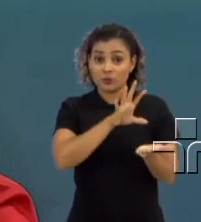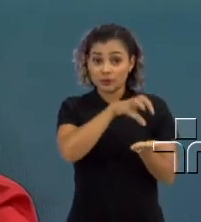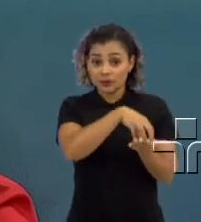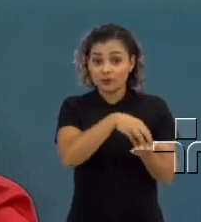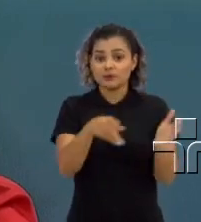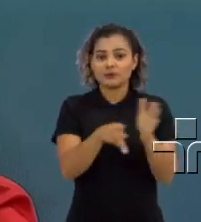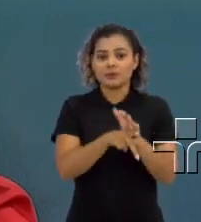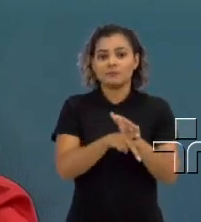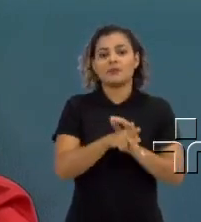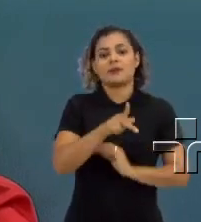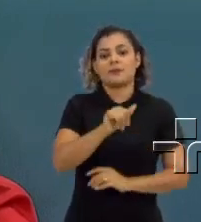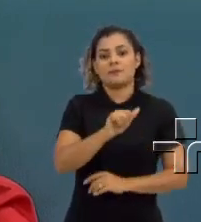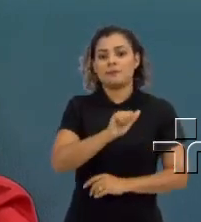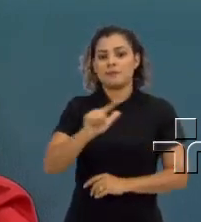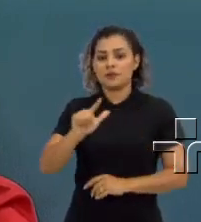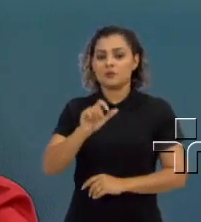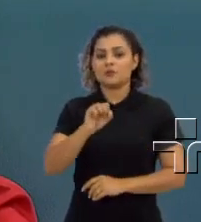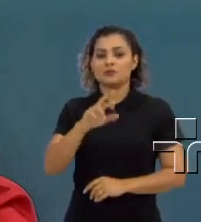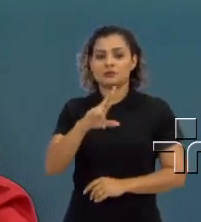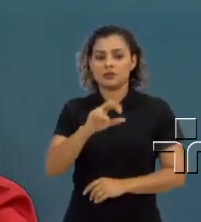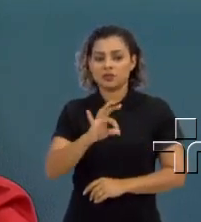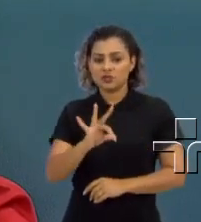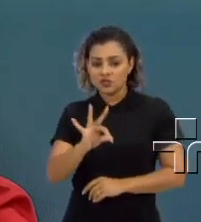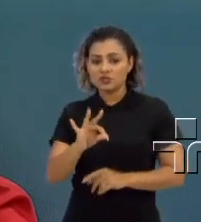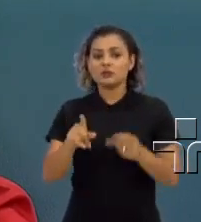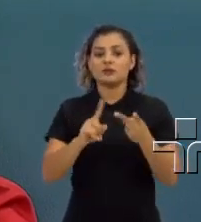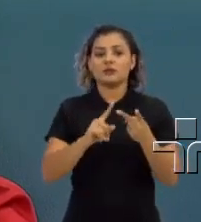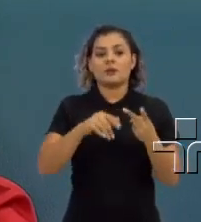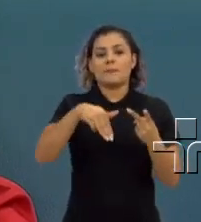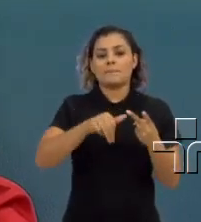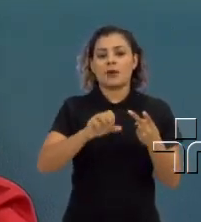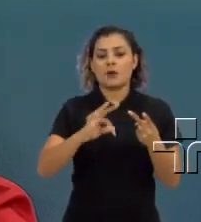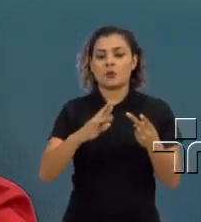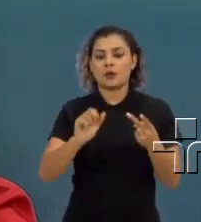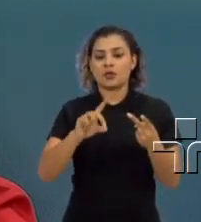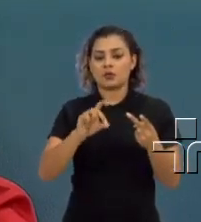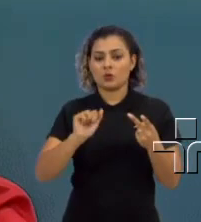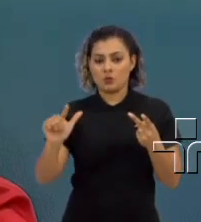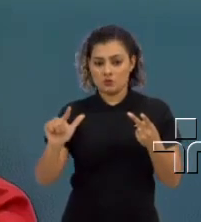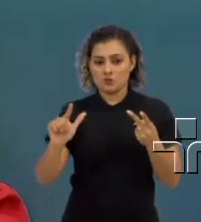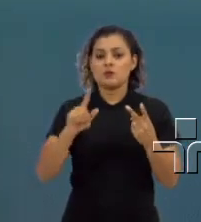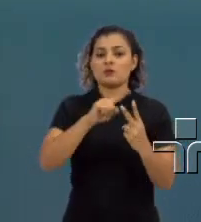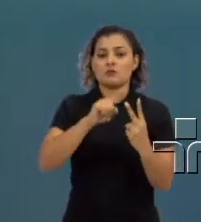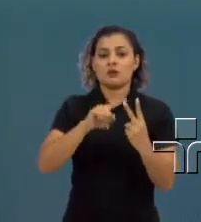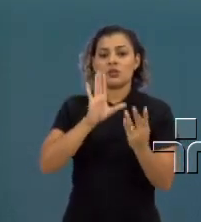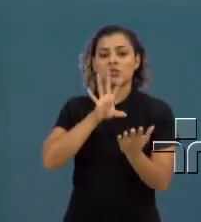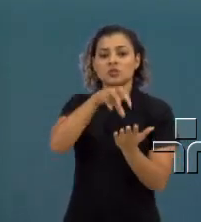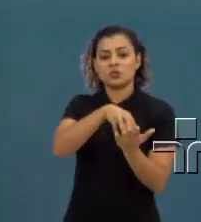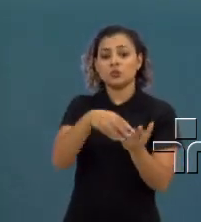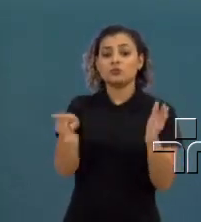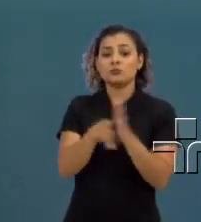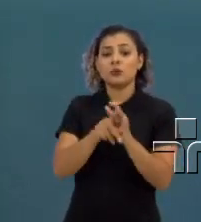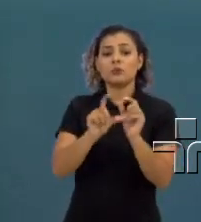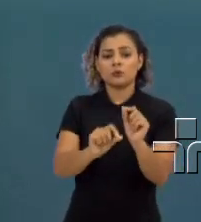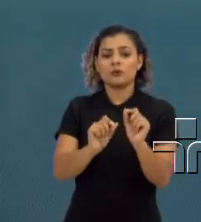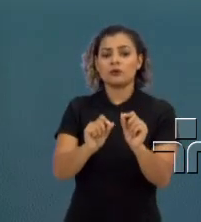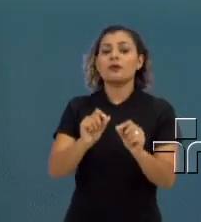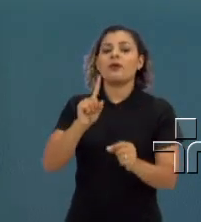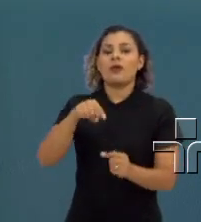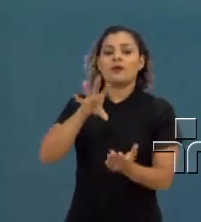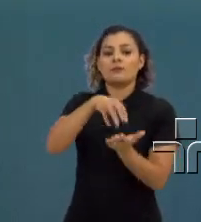o Pew Research e a McGrindle, são institutos